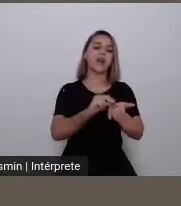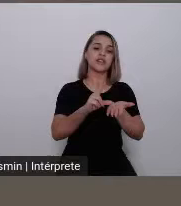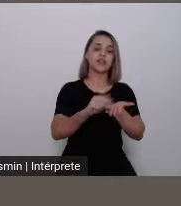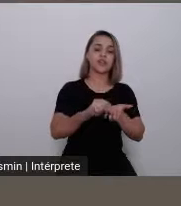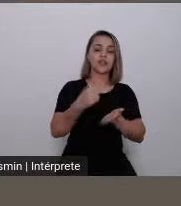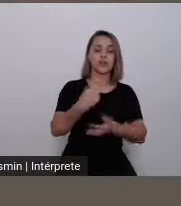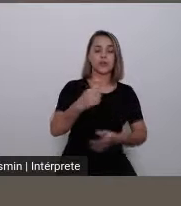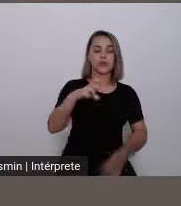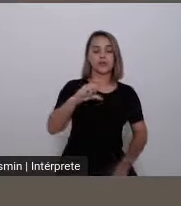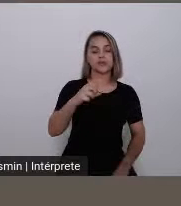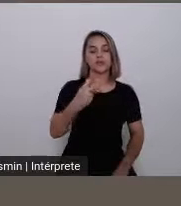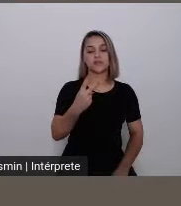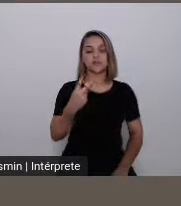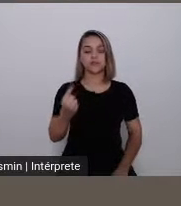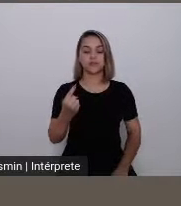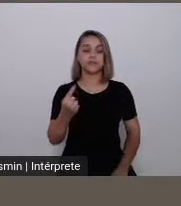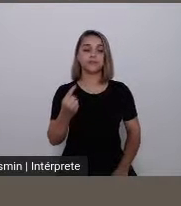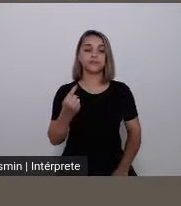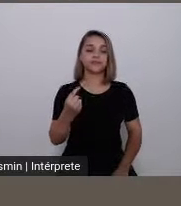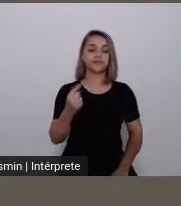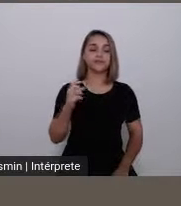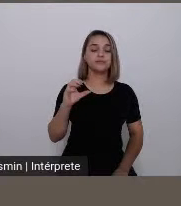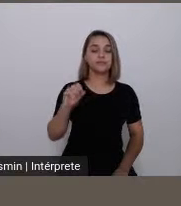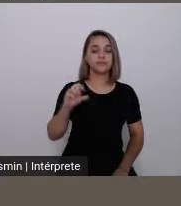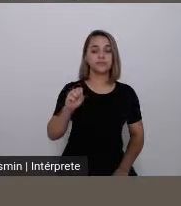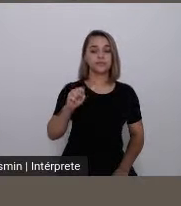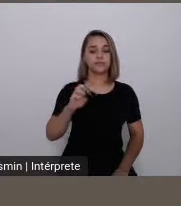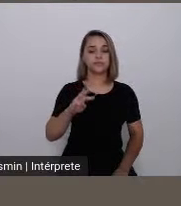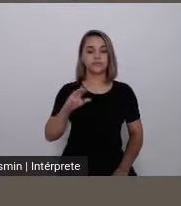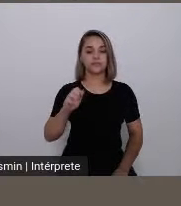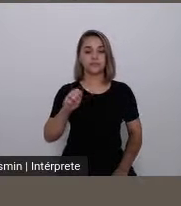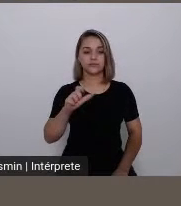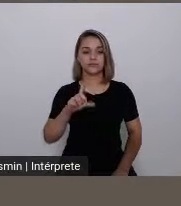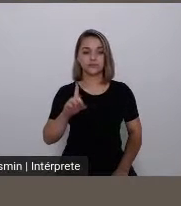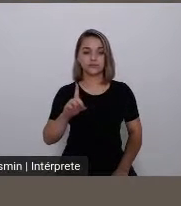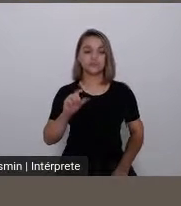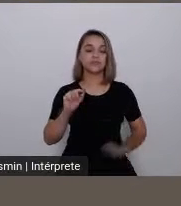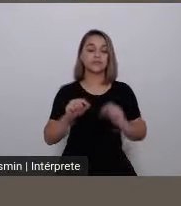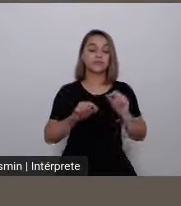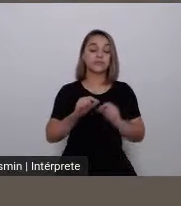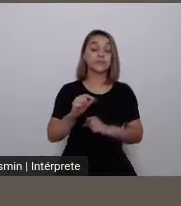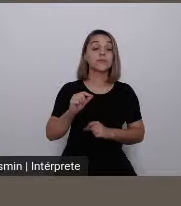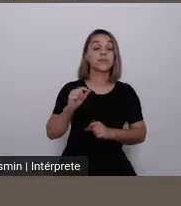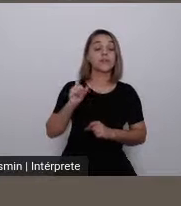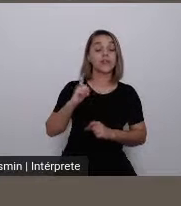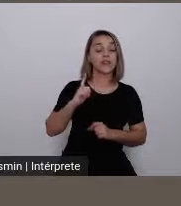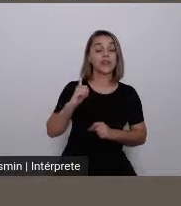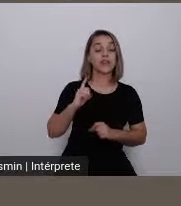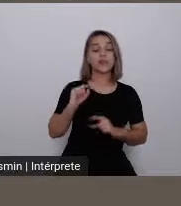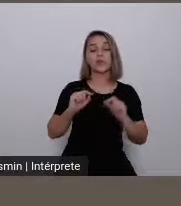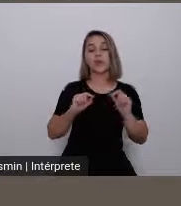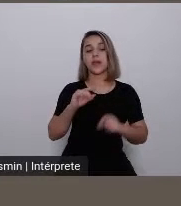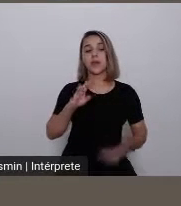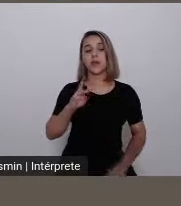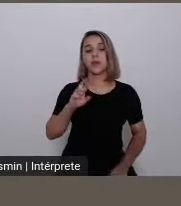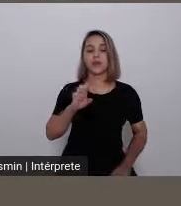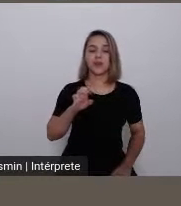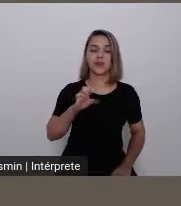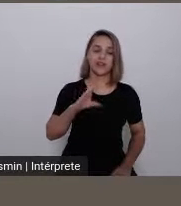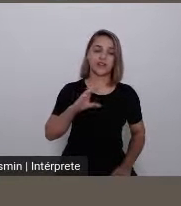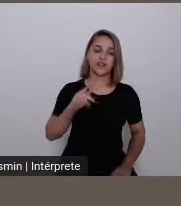1921, Oswald, dessa vez, está defendendo o Brecheret, o escultor Victor Brecheret,